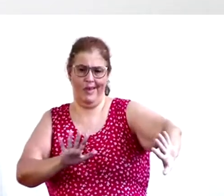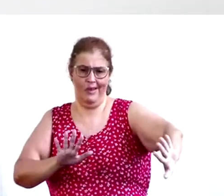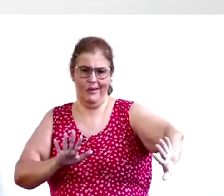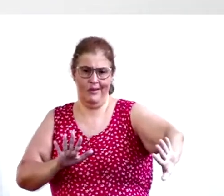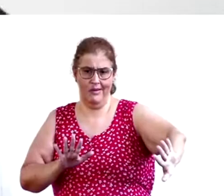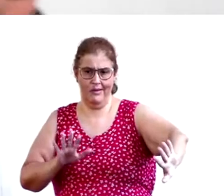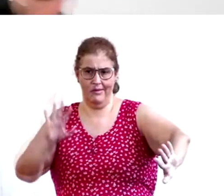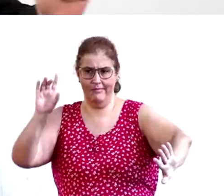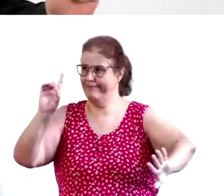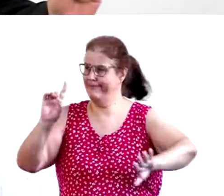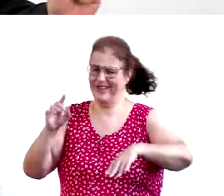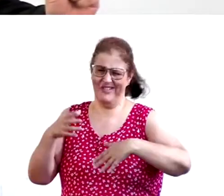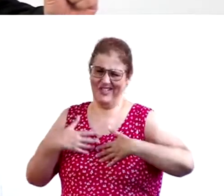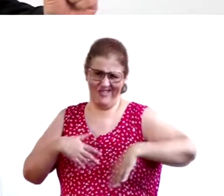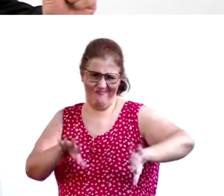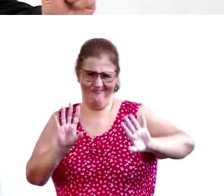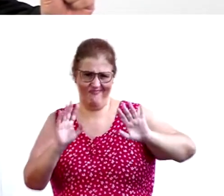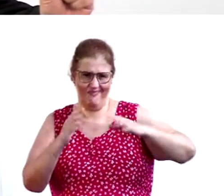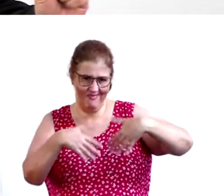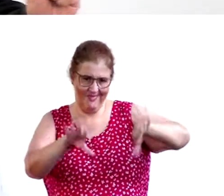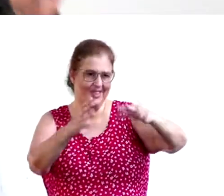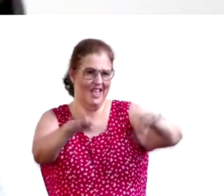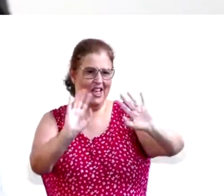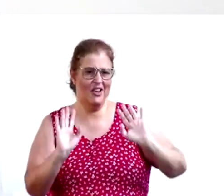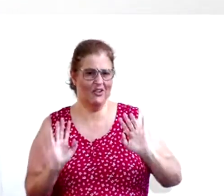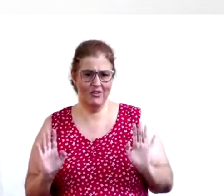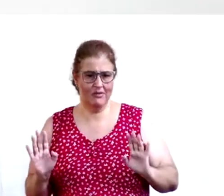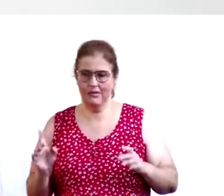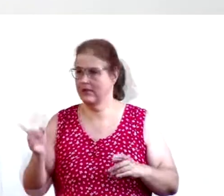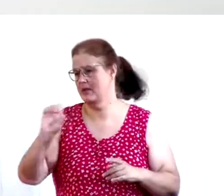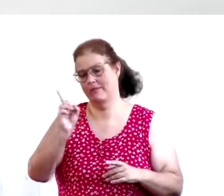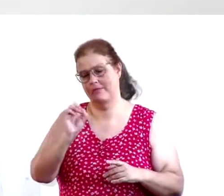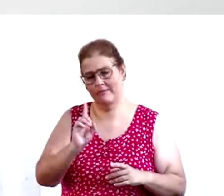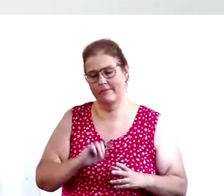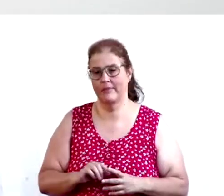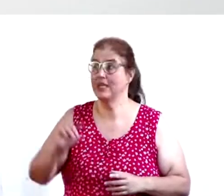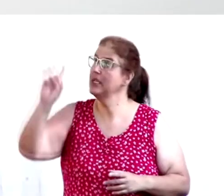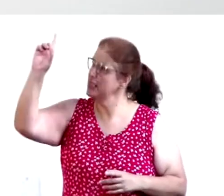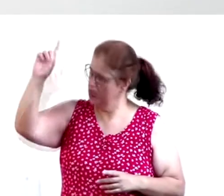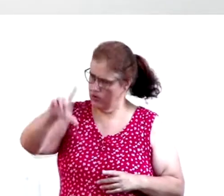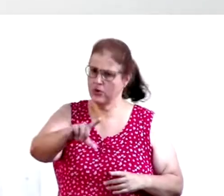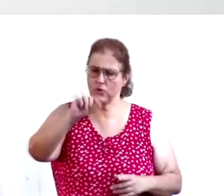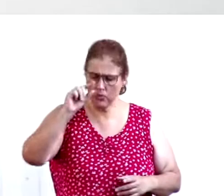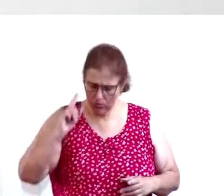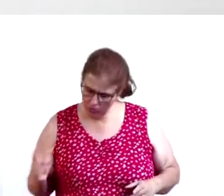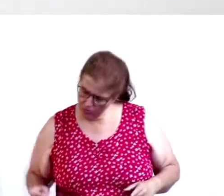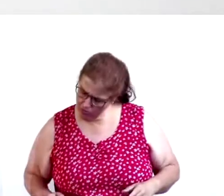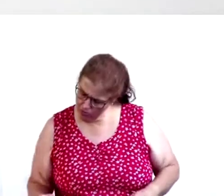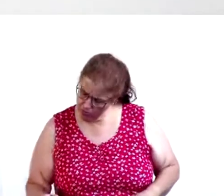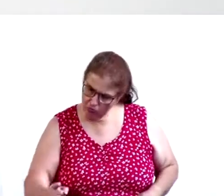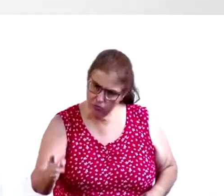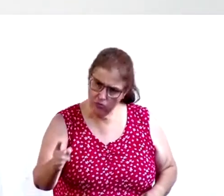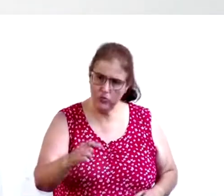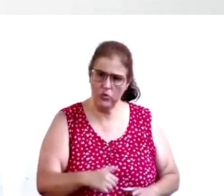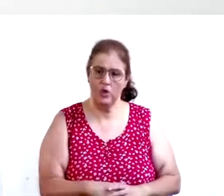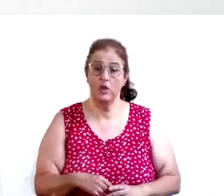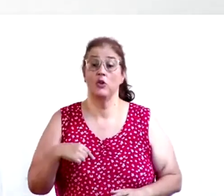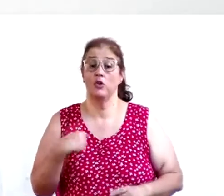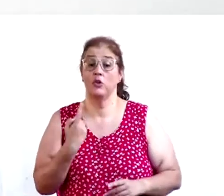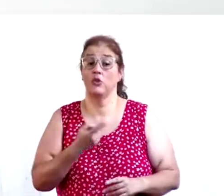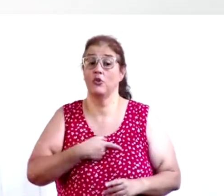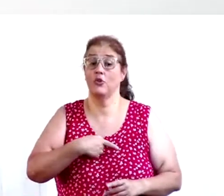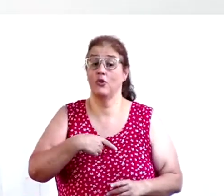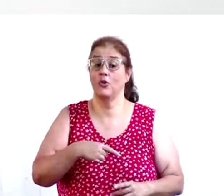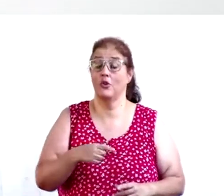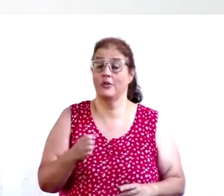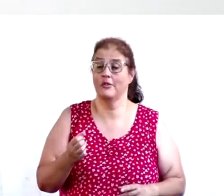É perene a escolha de Deus. É para sempre a escolha de Deus. Nós descobrimos a sua escolha no